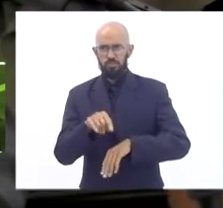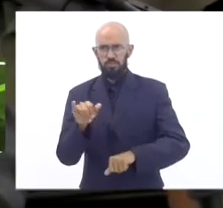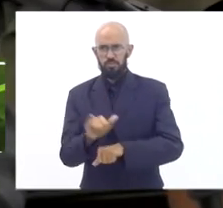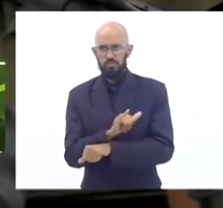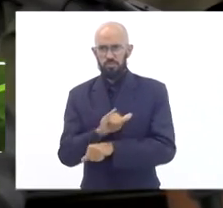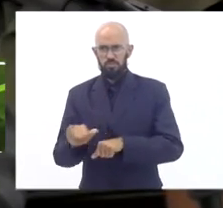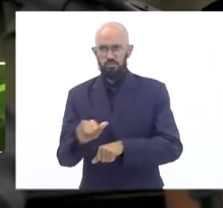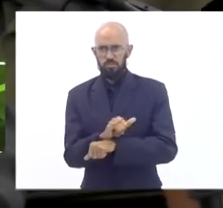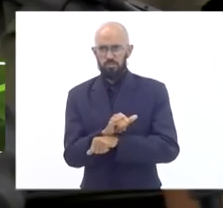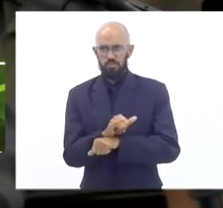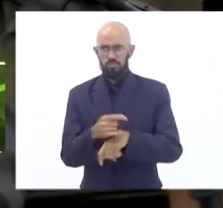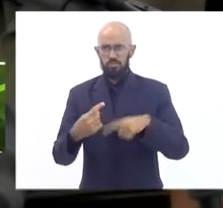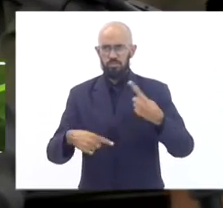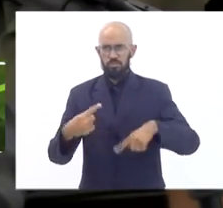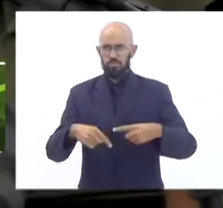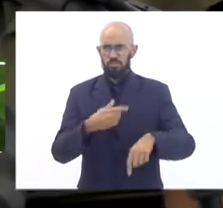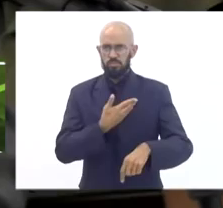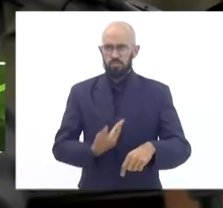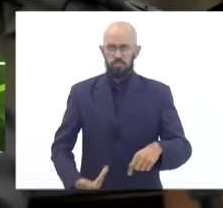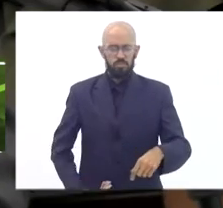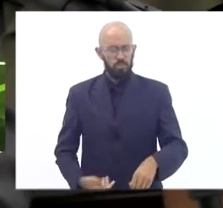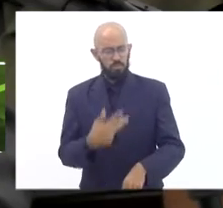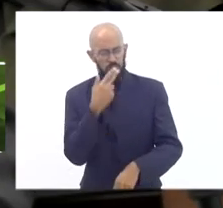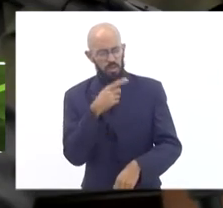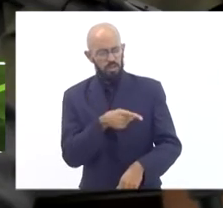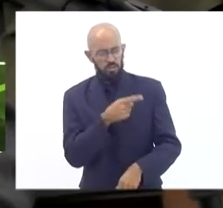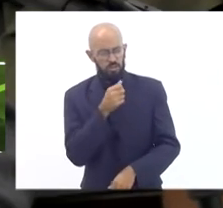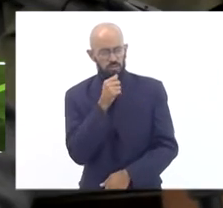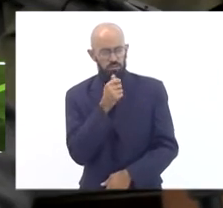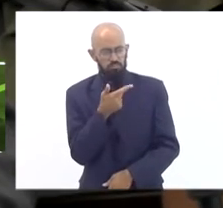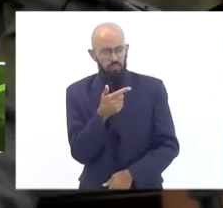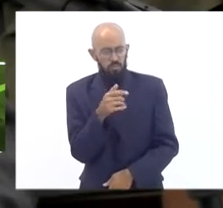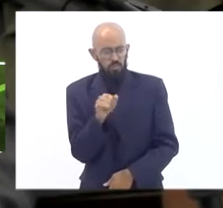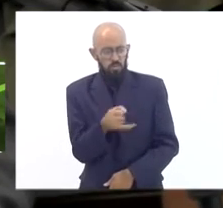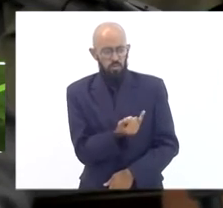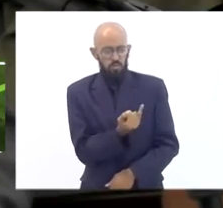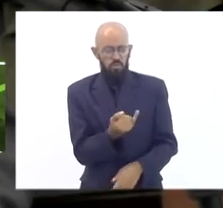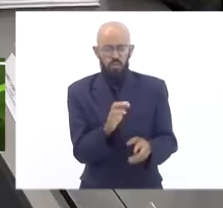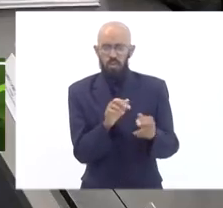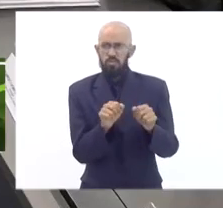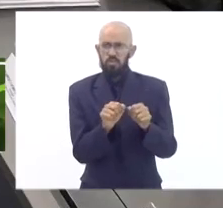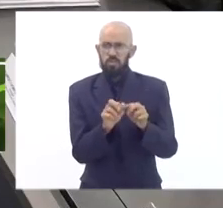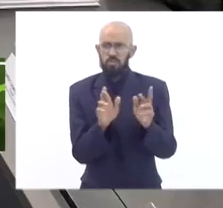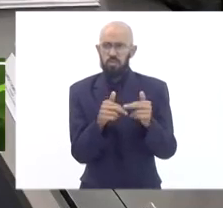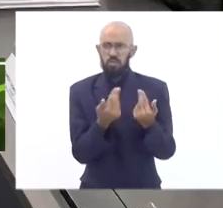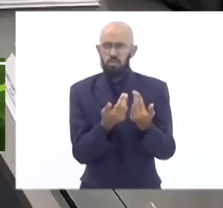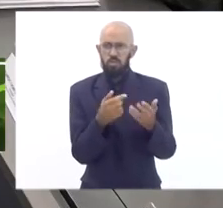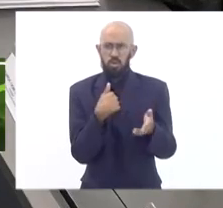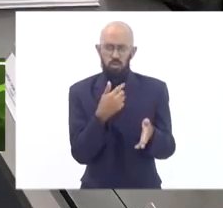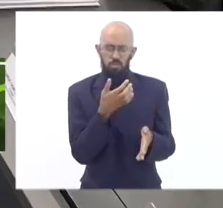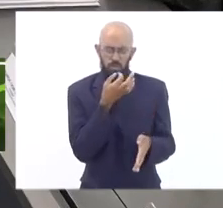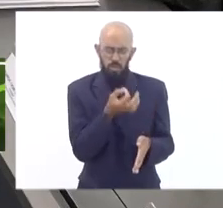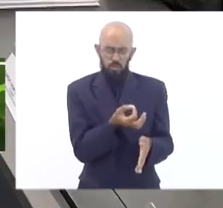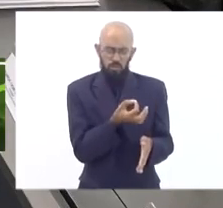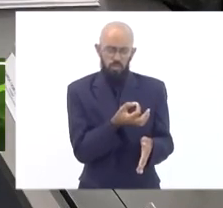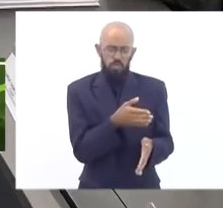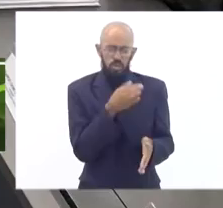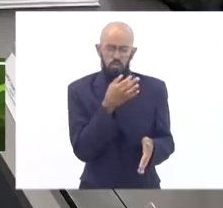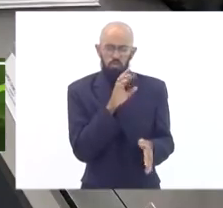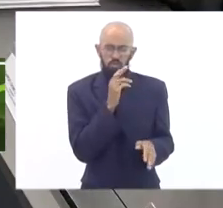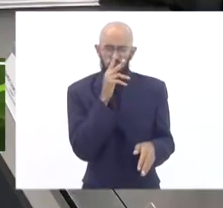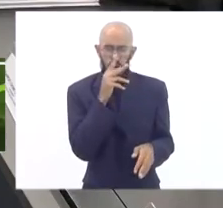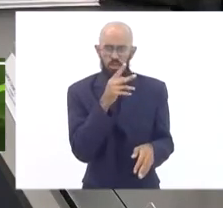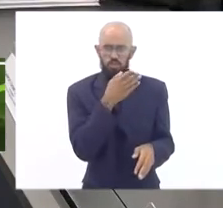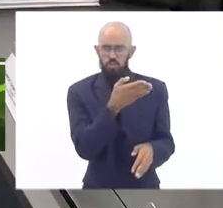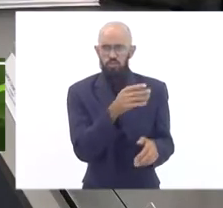enfim, e pelo visto, o senhor ainda não teve a oportunidade de se reunir com esse colegiado. Então, eu recomendo vivamente que esse conselho seja chamado a opinar,